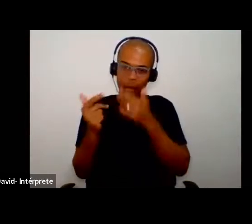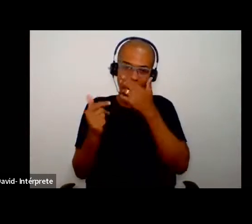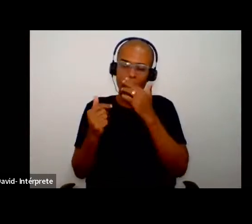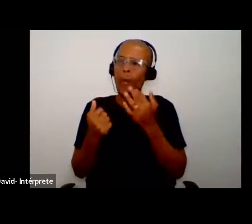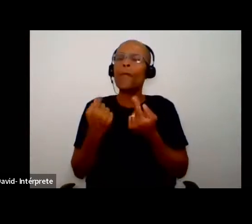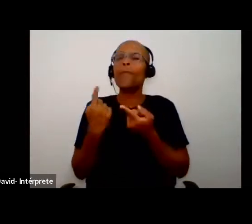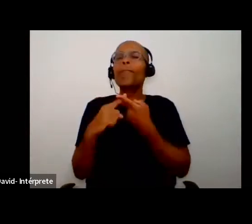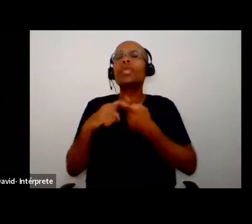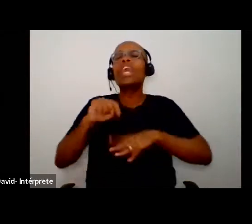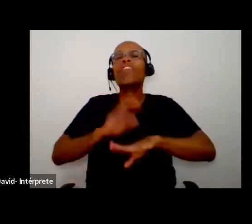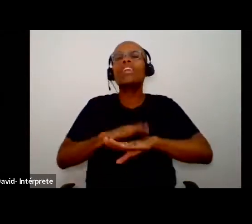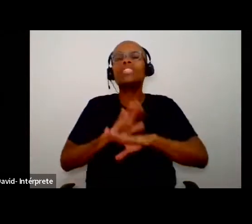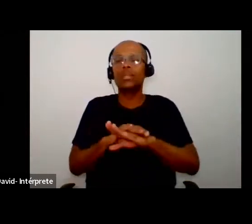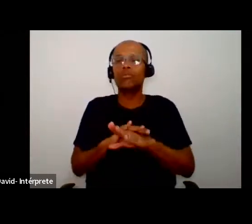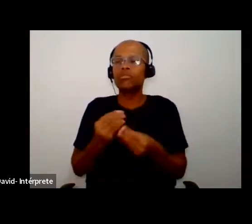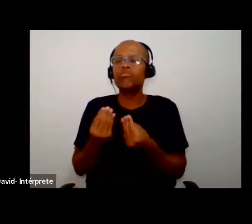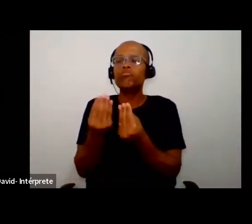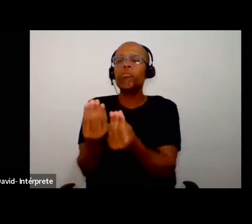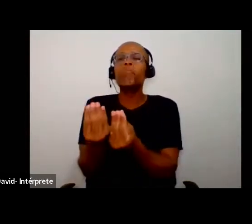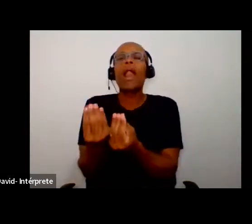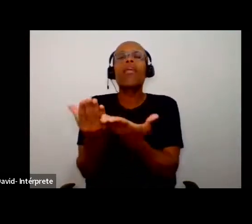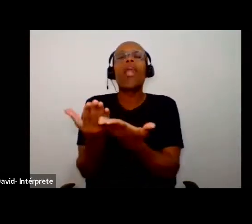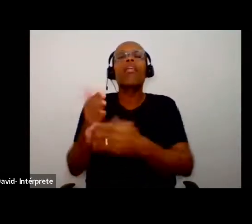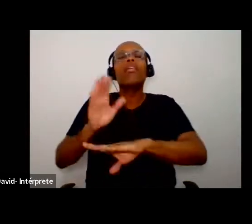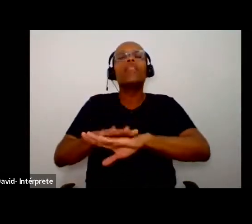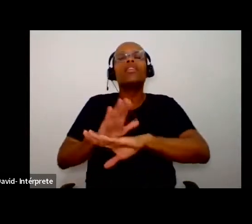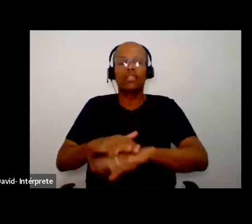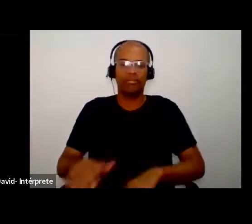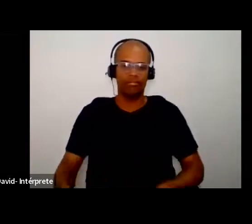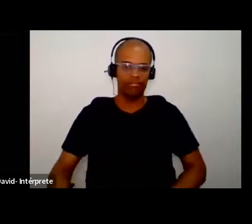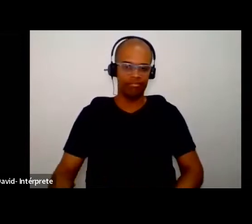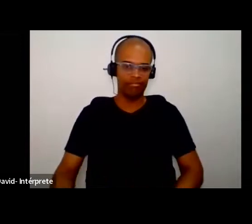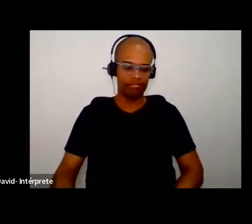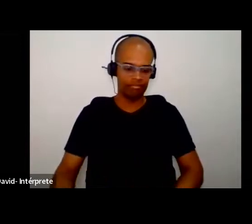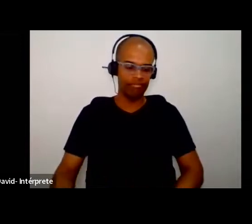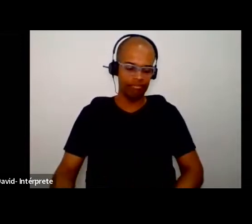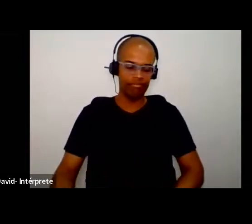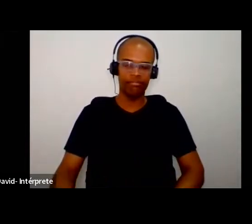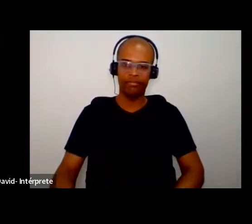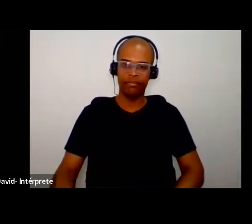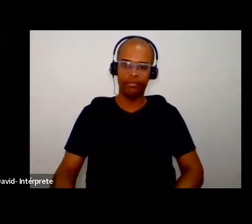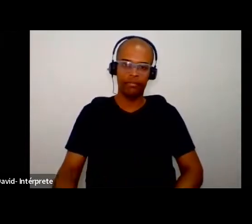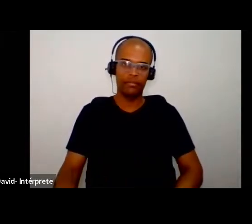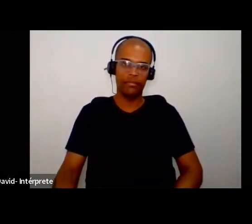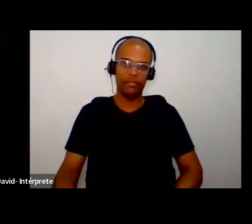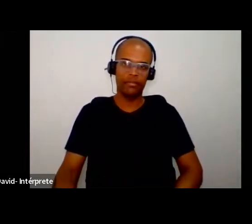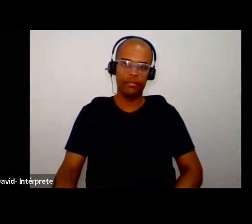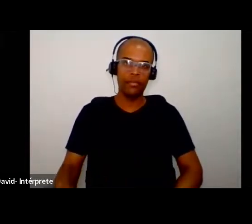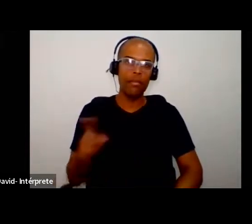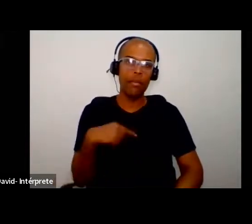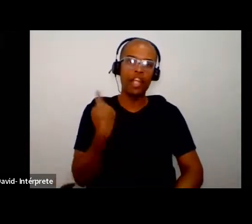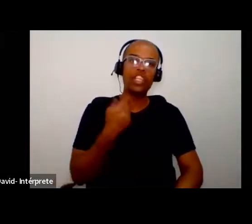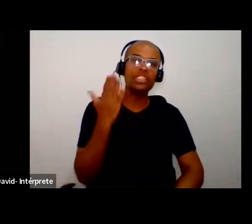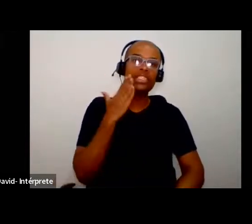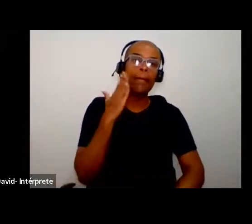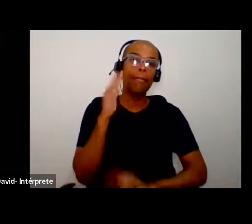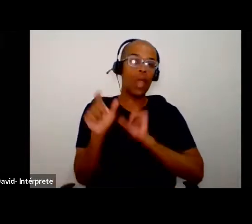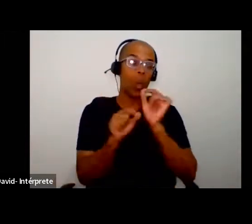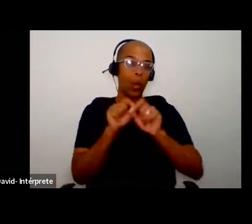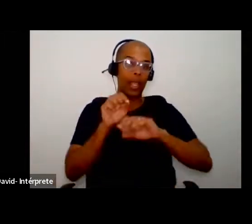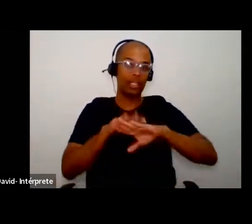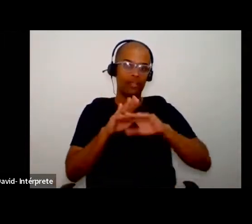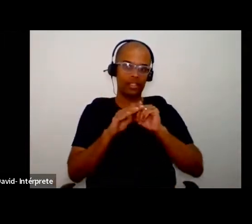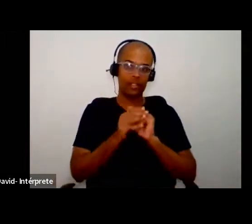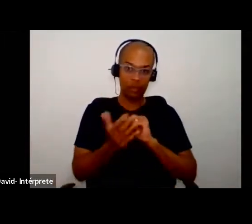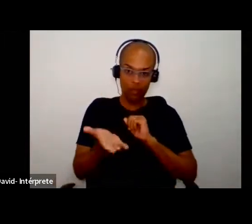fazemos, para quem fazemos, né? para a gente saber o que está fazendo, né? Vamos